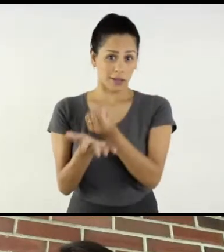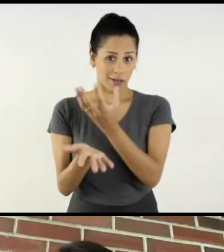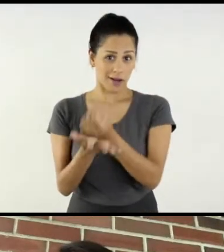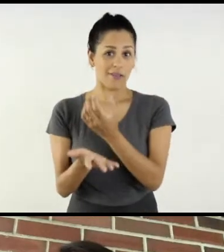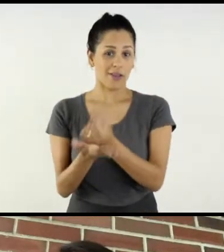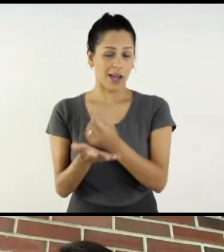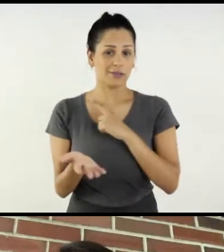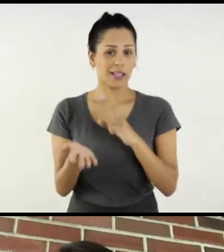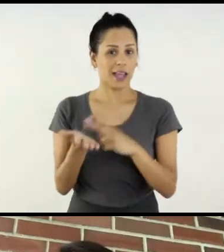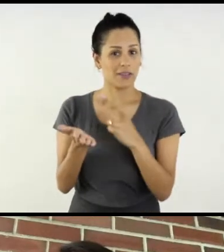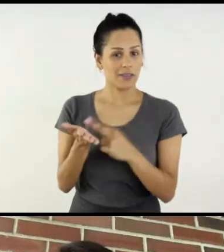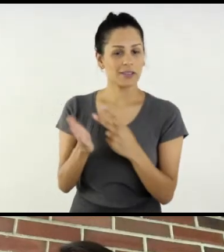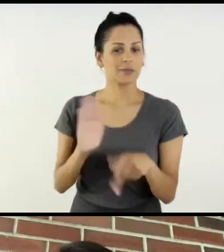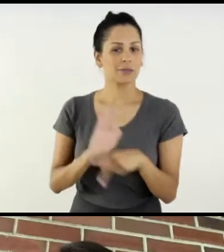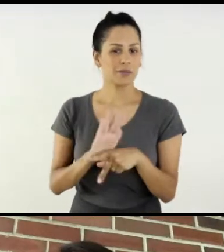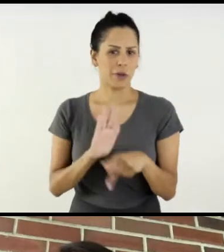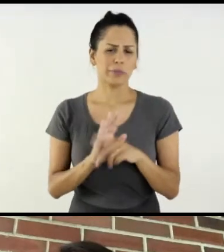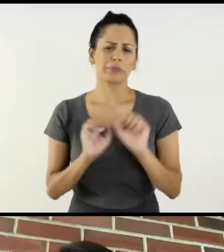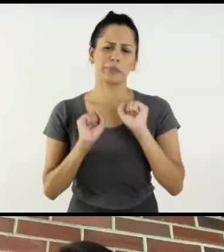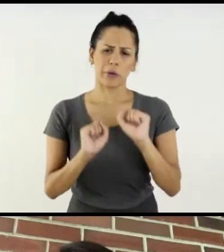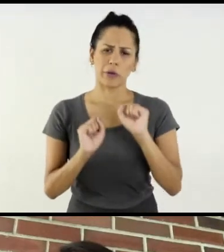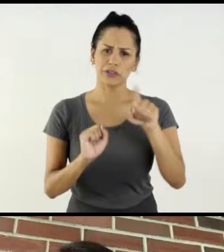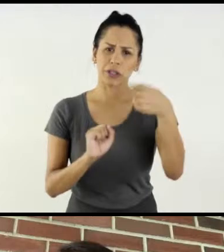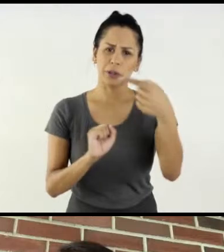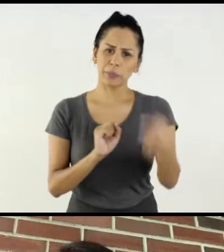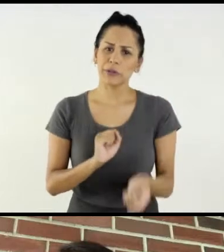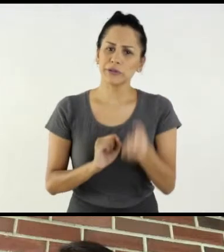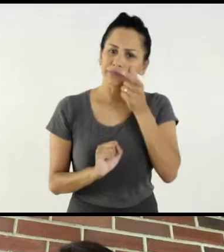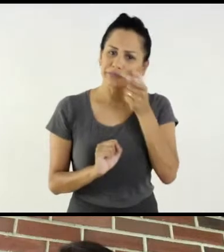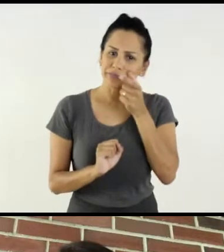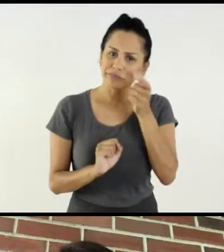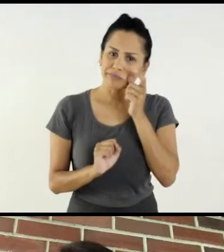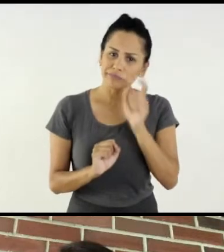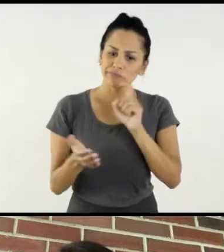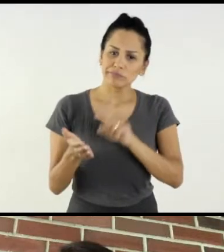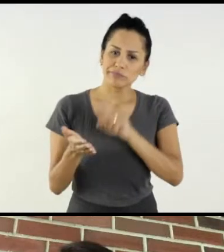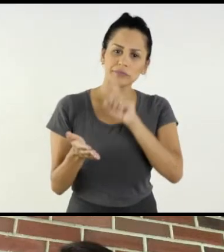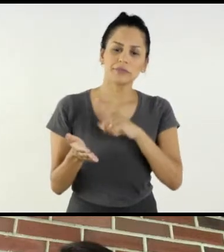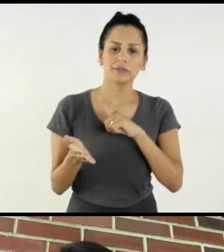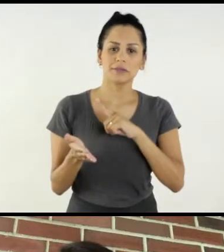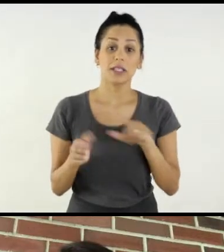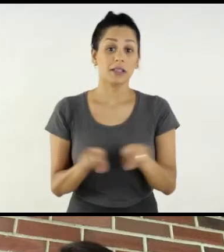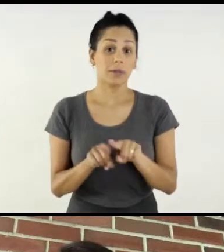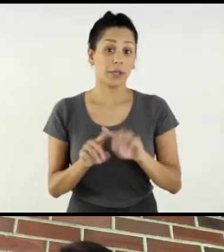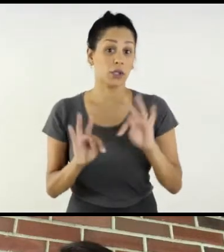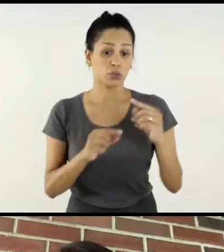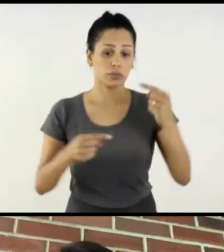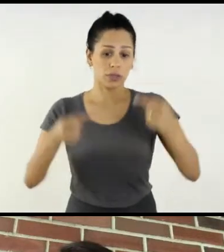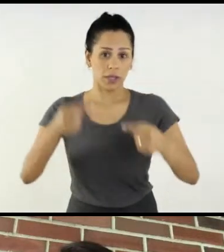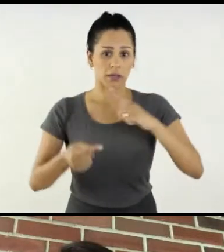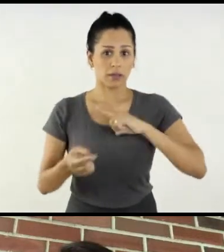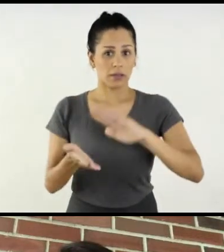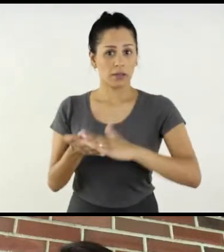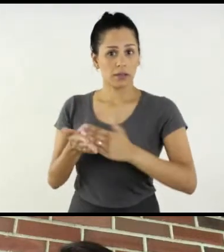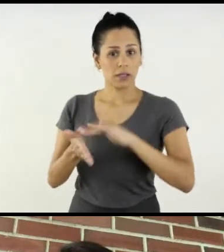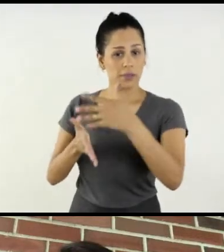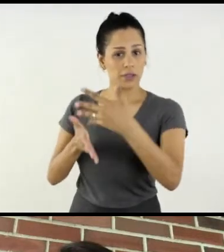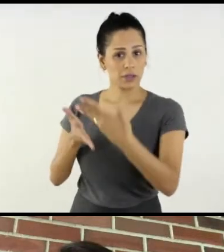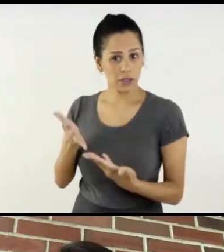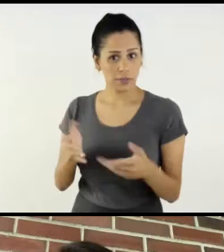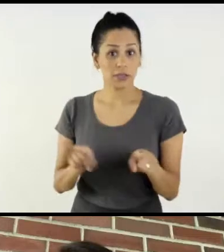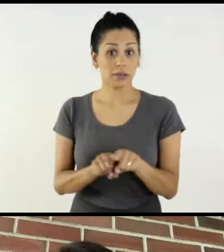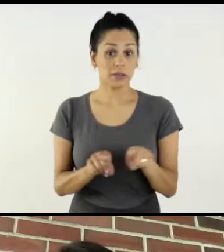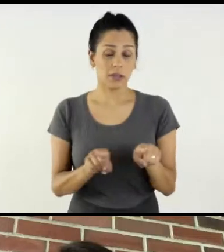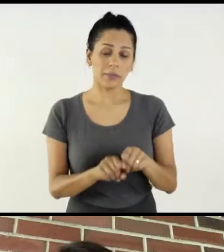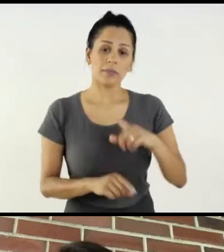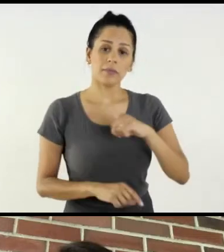qualquer momento depois dos debates. Todos os debates contam com intérprete em Libras e as mesas em língua estrangeira, como essa, têm